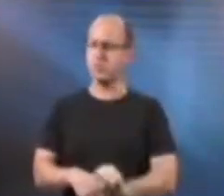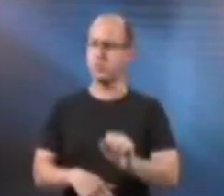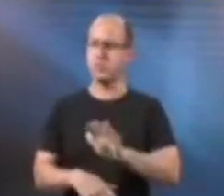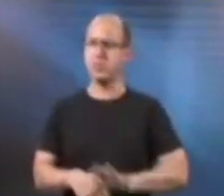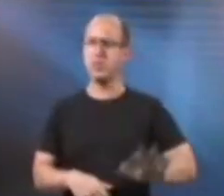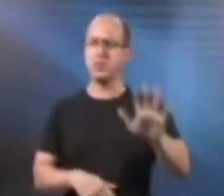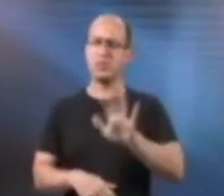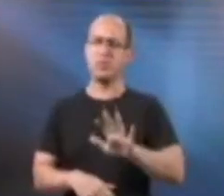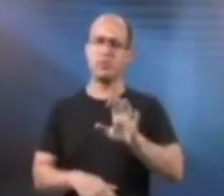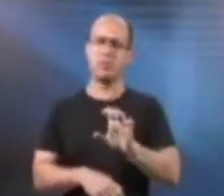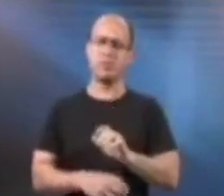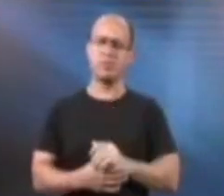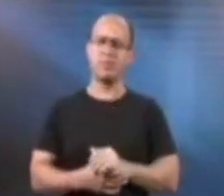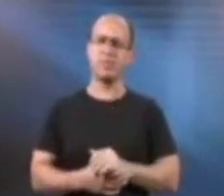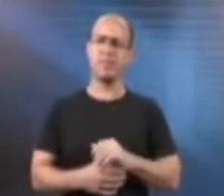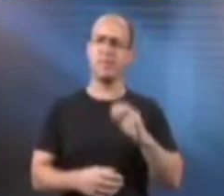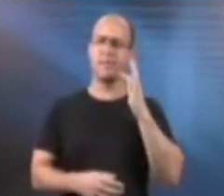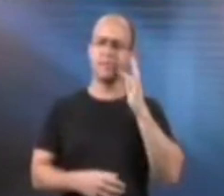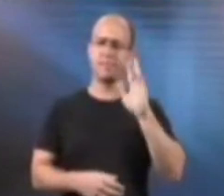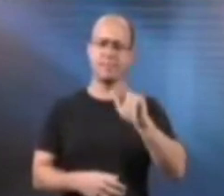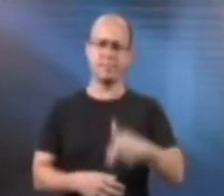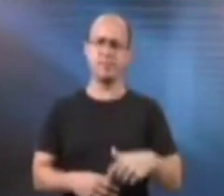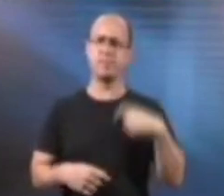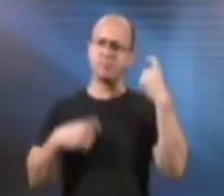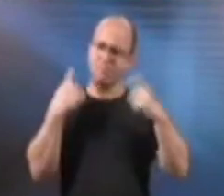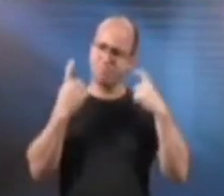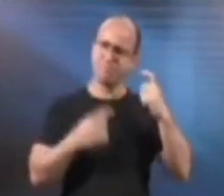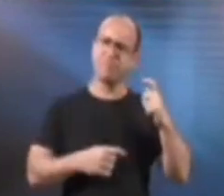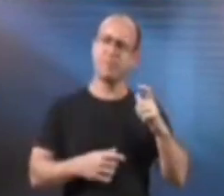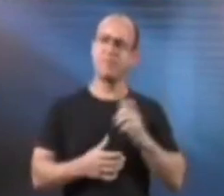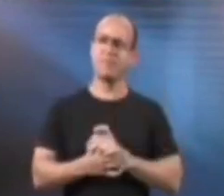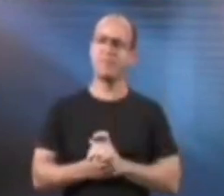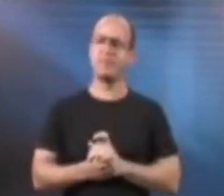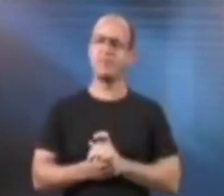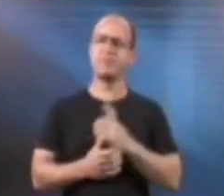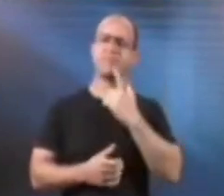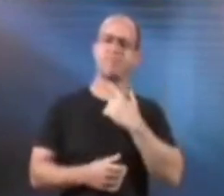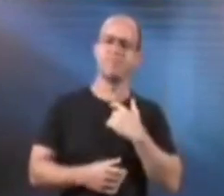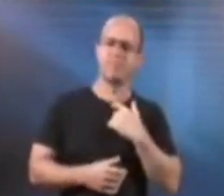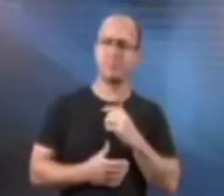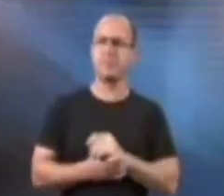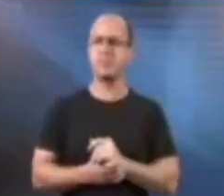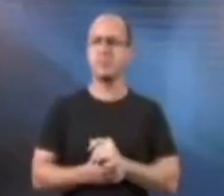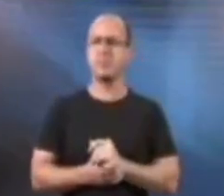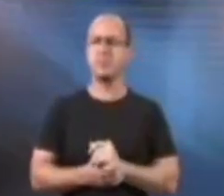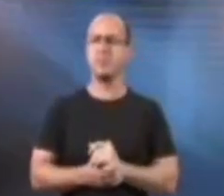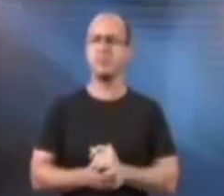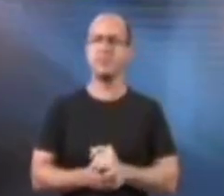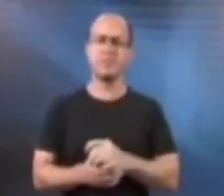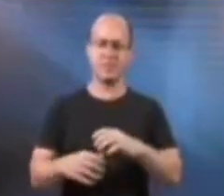as frutas aqui do Rio Grande do Norte. Então é muito preocupante a situação, esse desejo de desapropriar